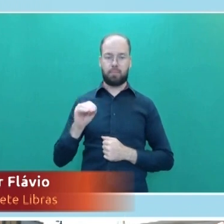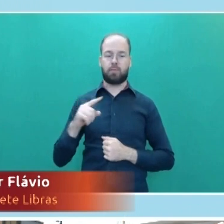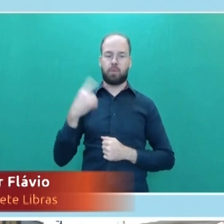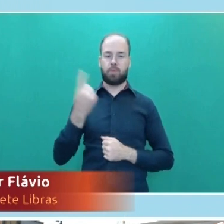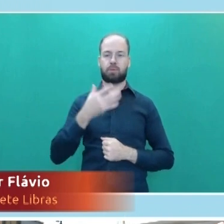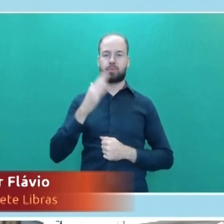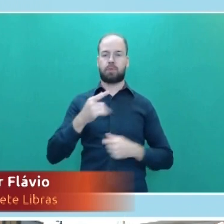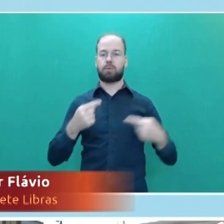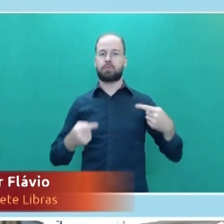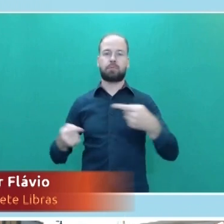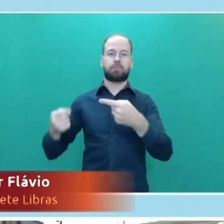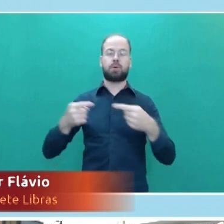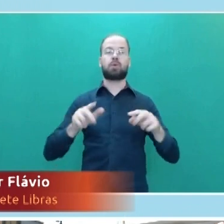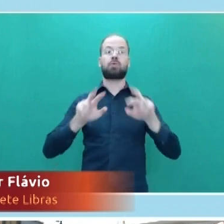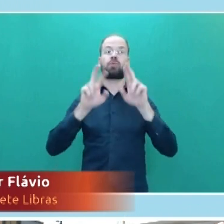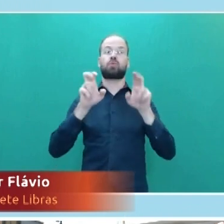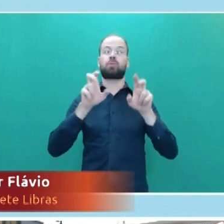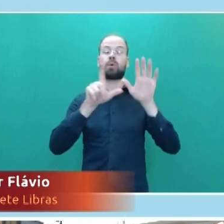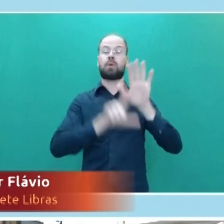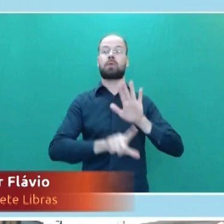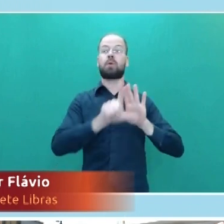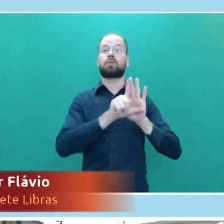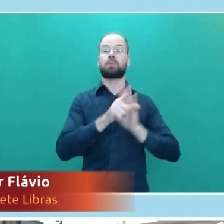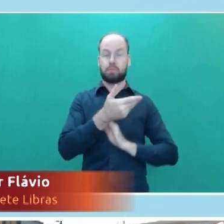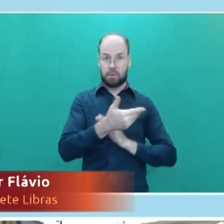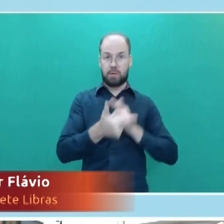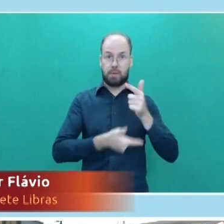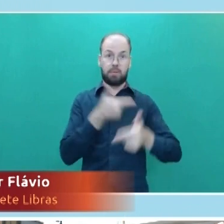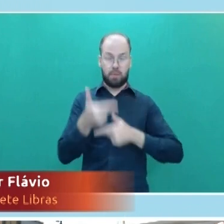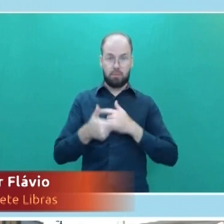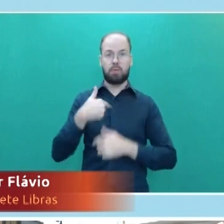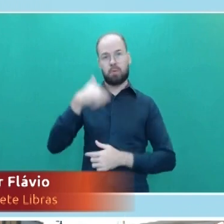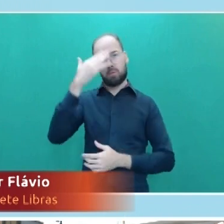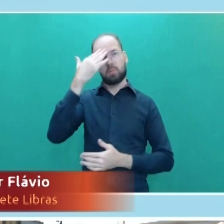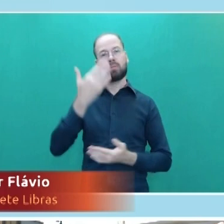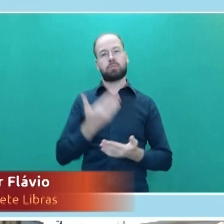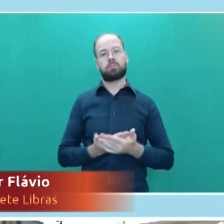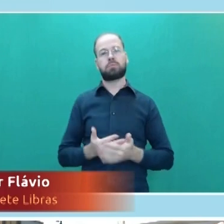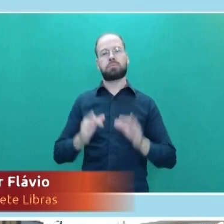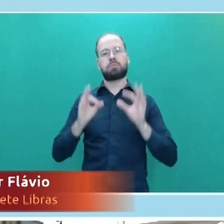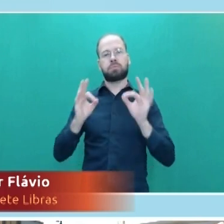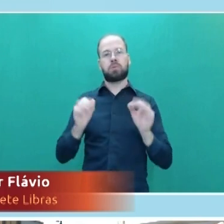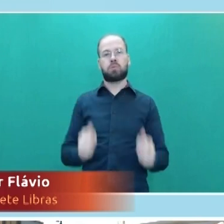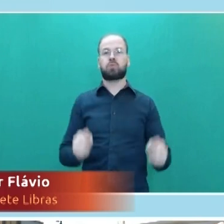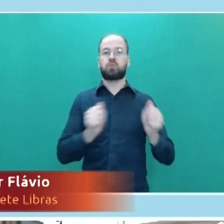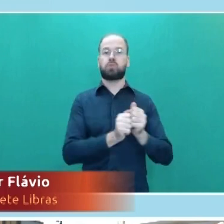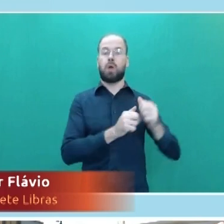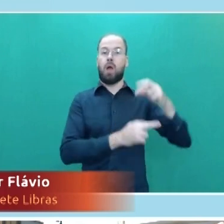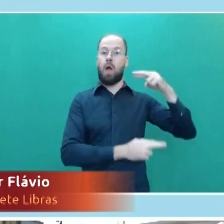uberização do trabalho, né? E isso, acredito que foi junto